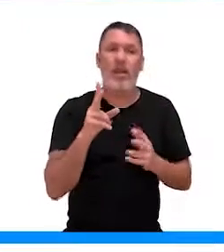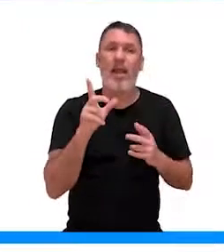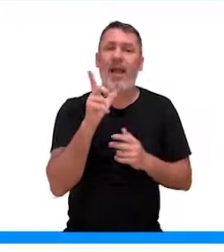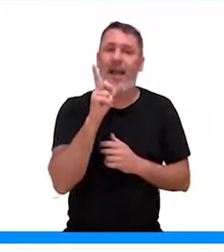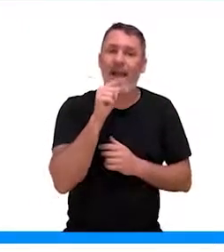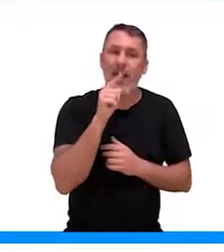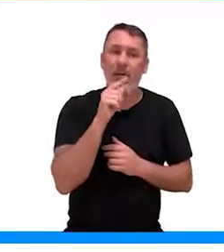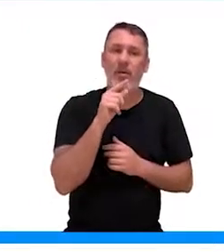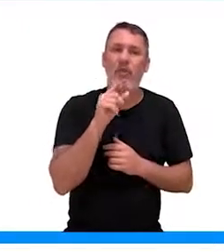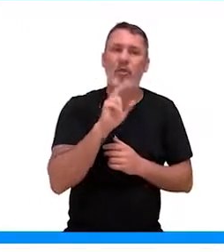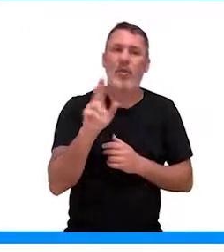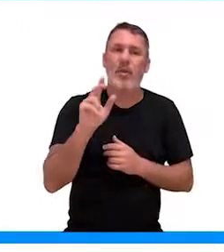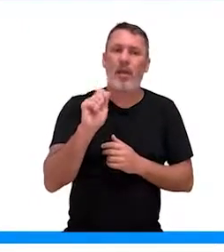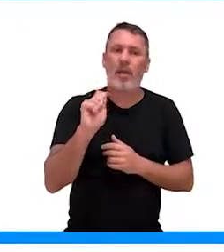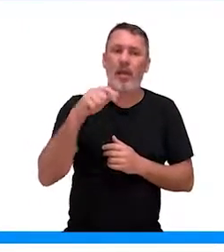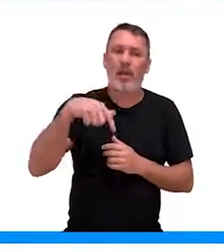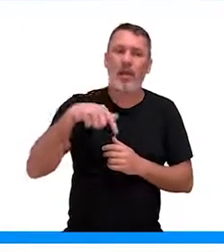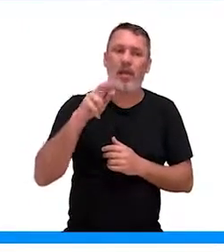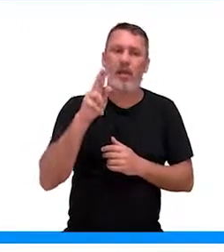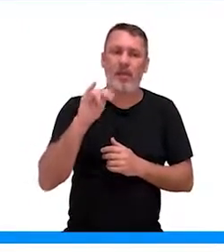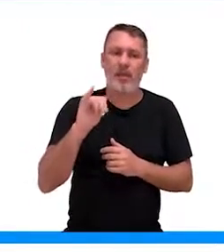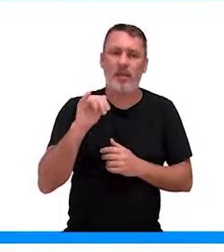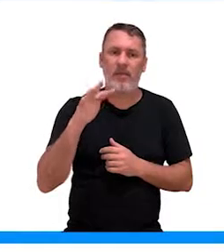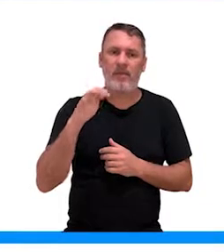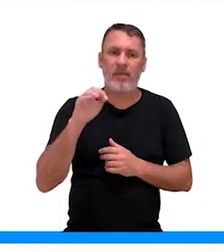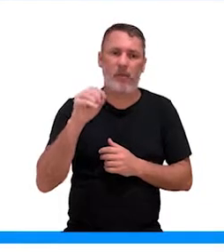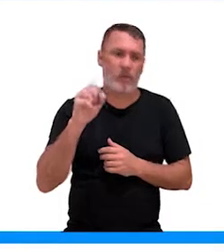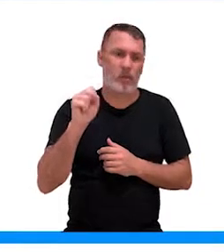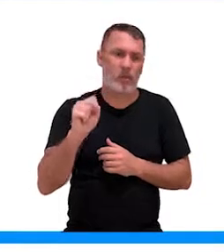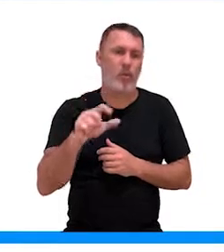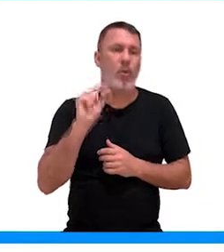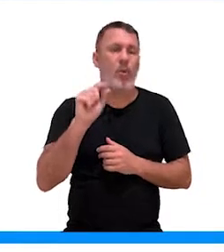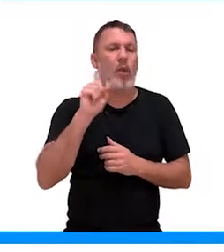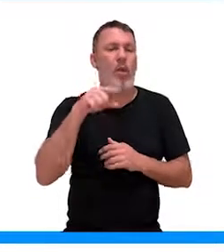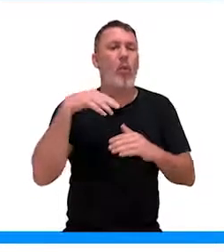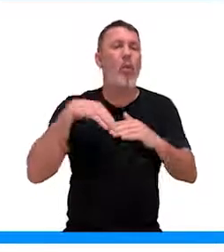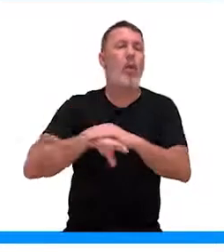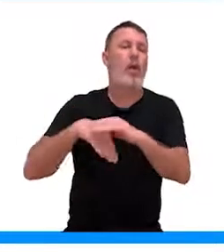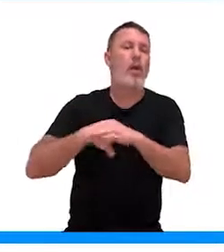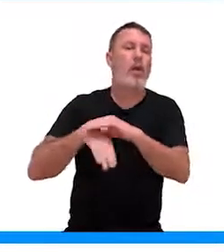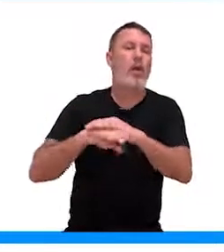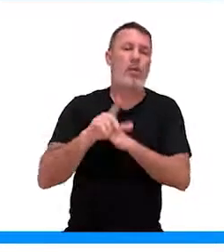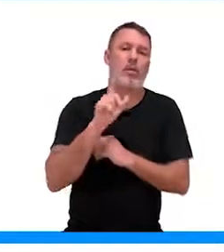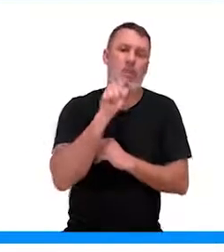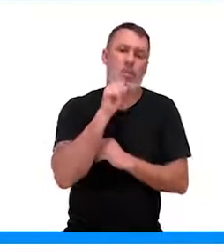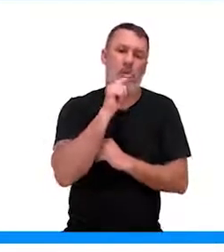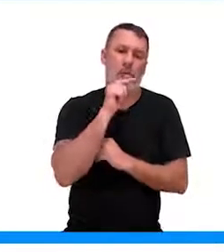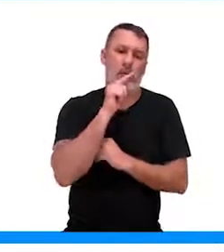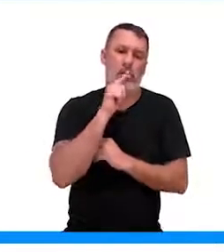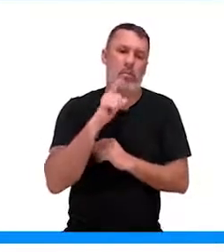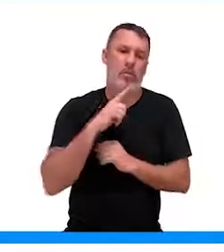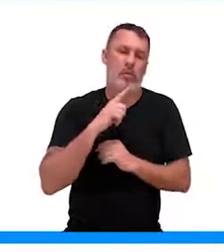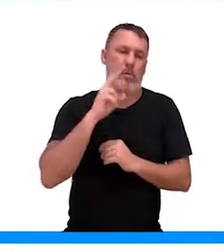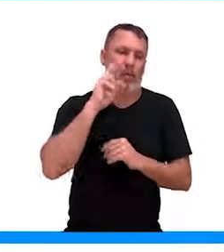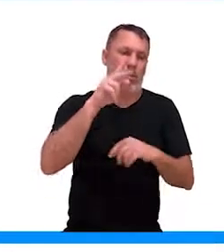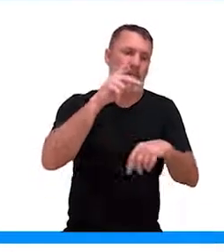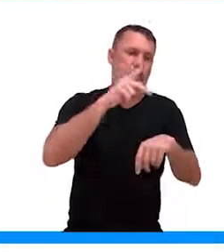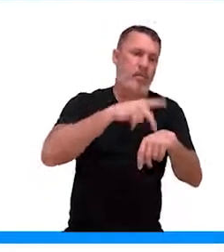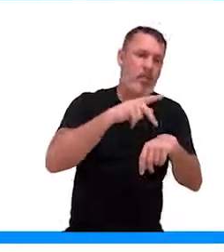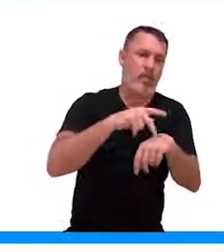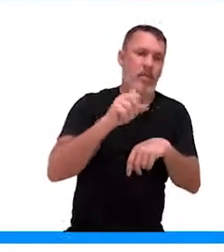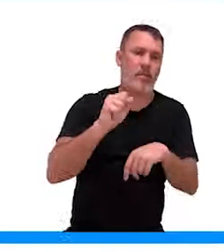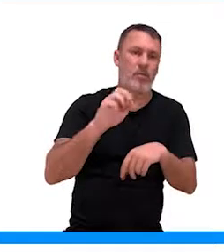agora de aquíferos, ou seja, os grandes reservatórios subterrâneos de água. Amores, perceba que o que permite a formação